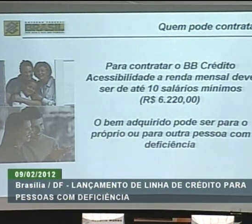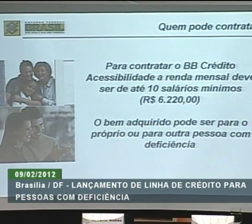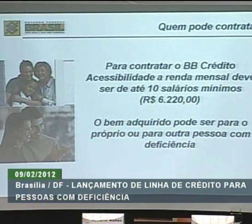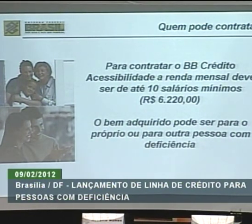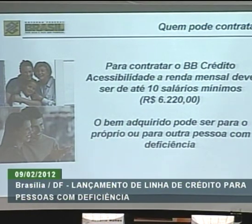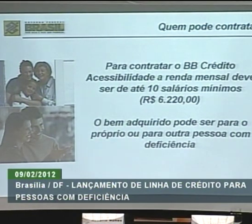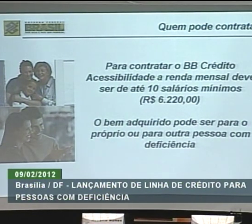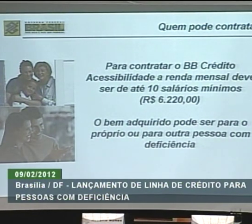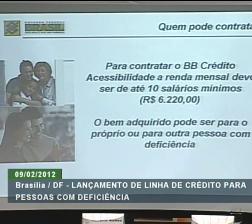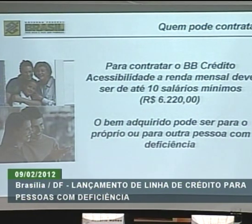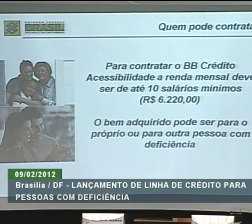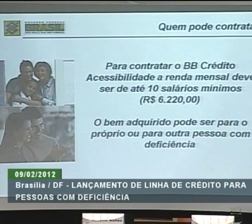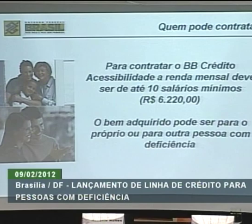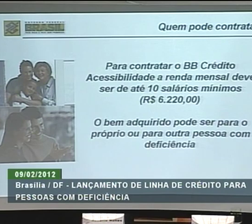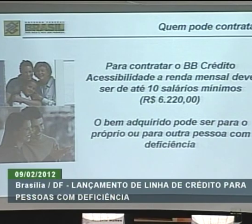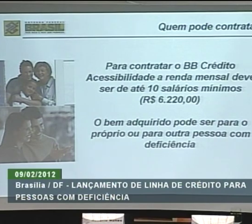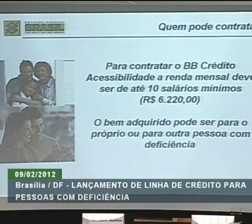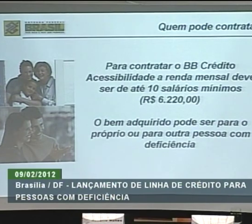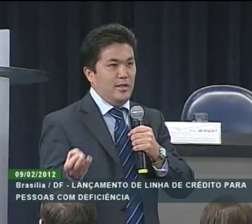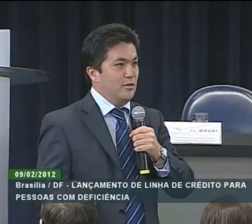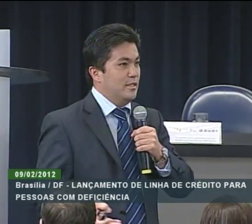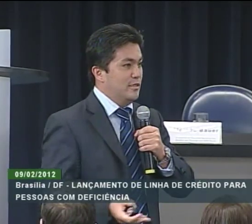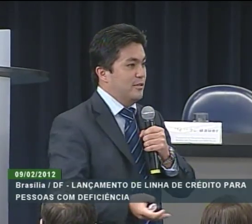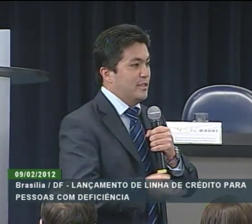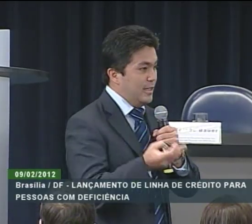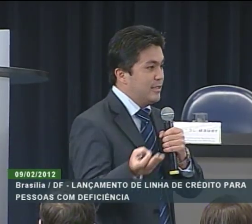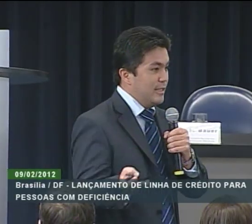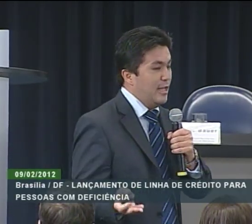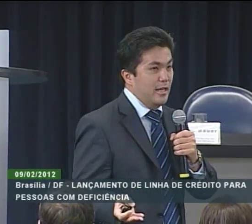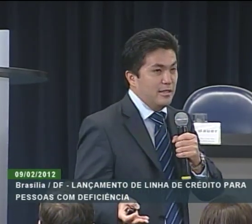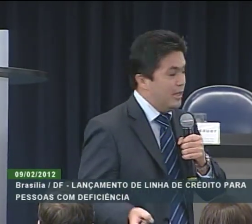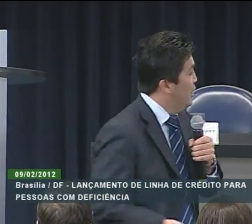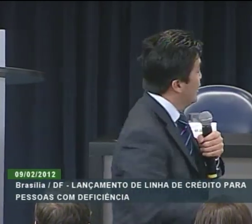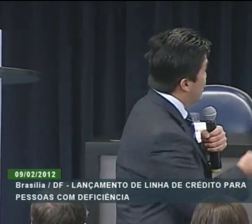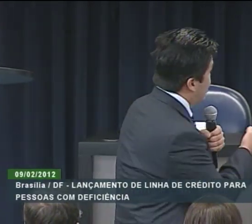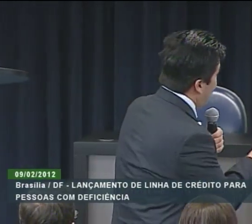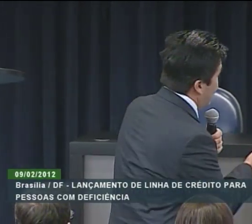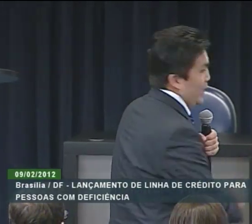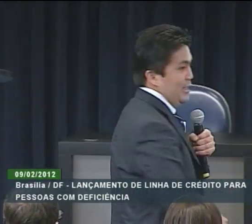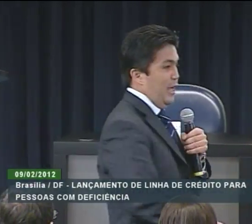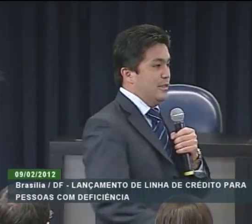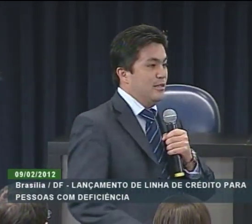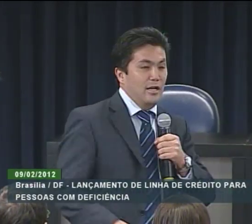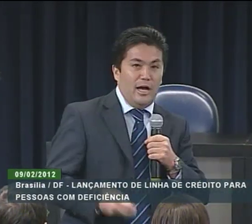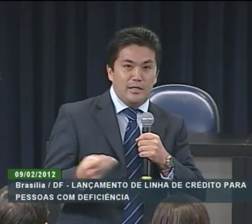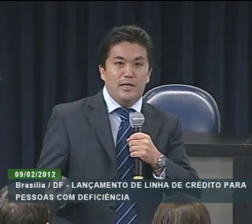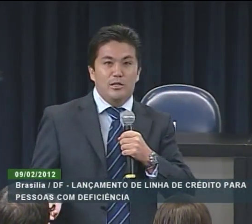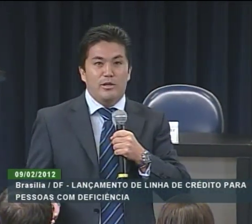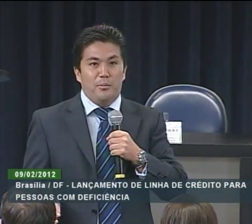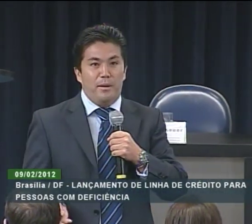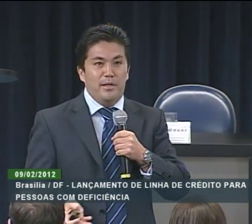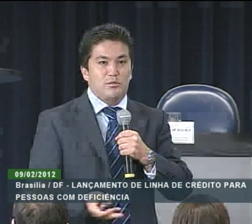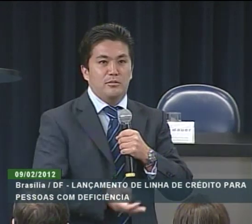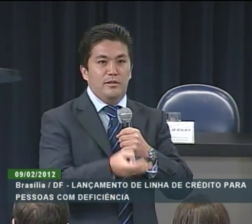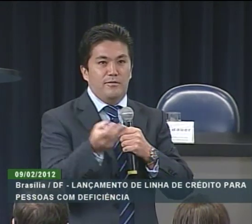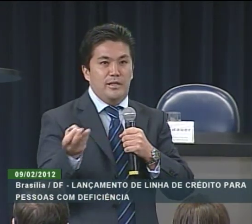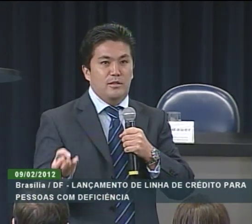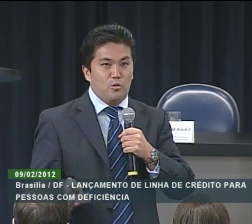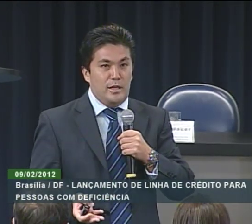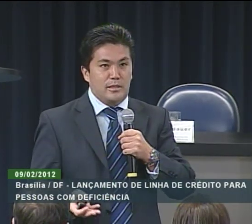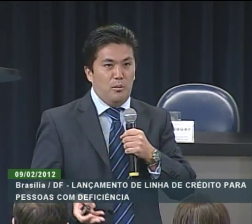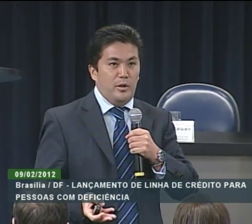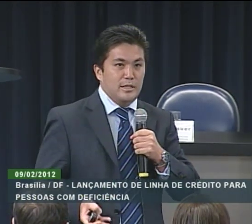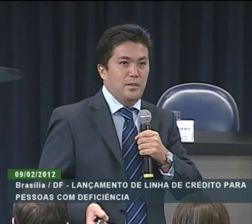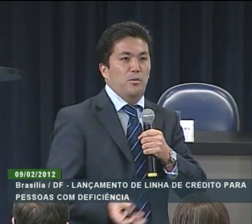ou o cliente pode, inclusive, fazer o exercício de cidadania e solidariedade adquirindo equipamento e